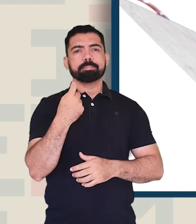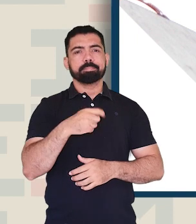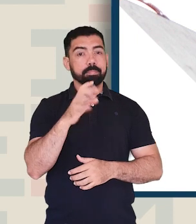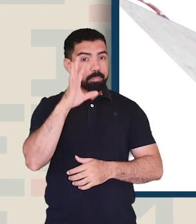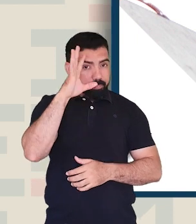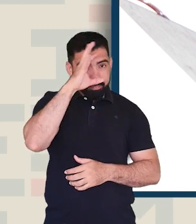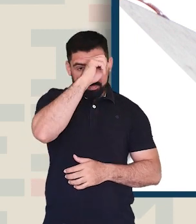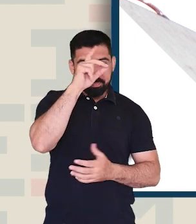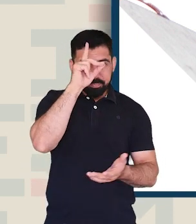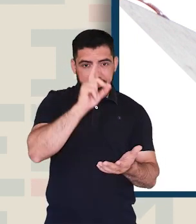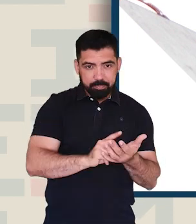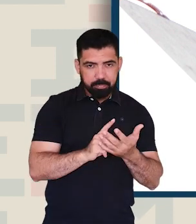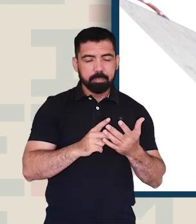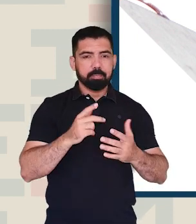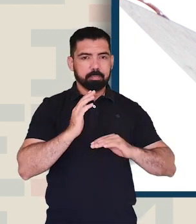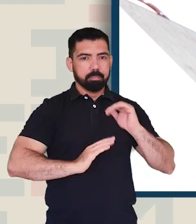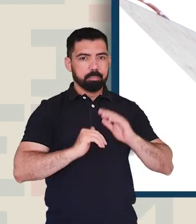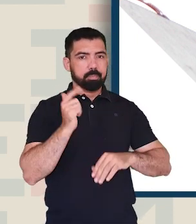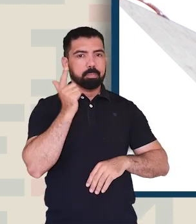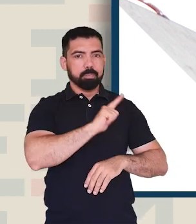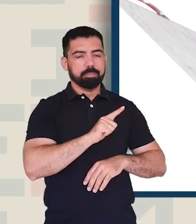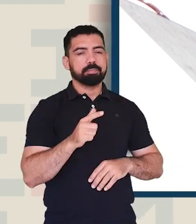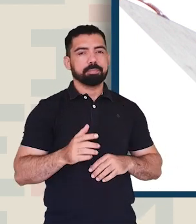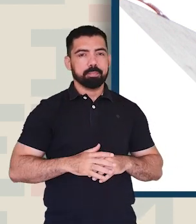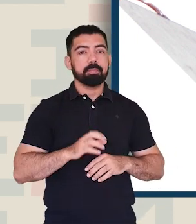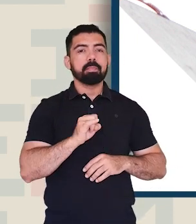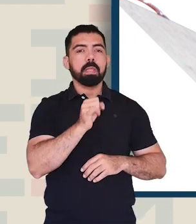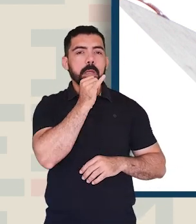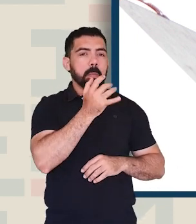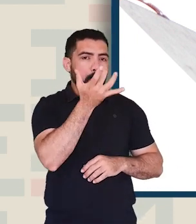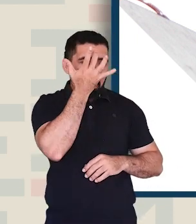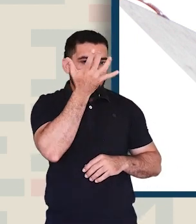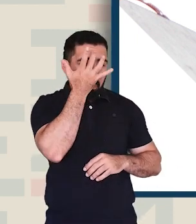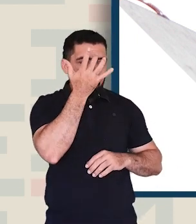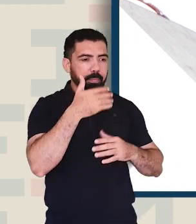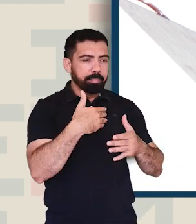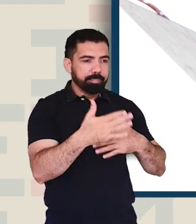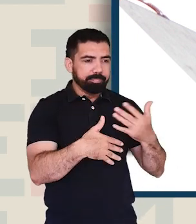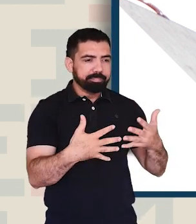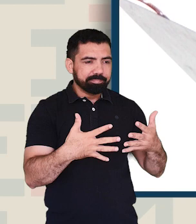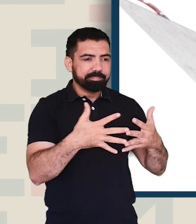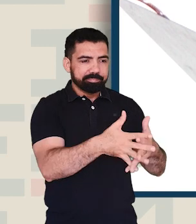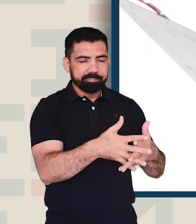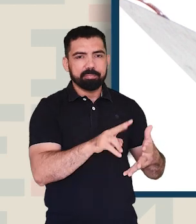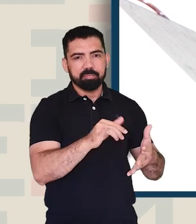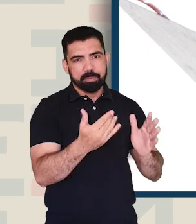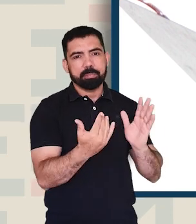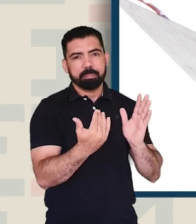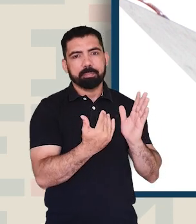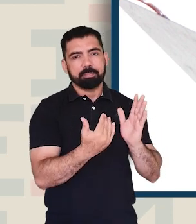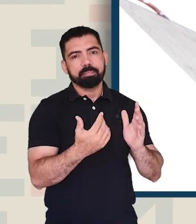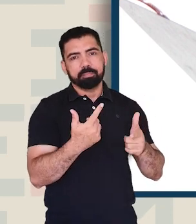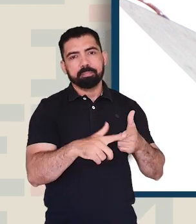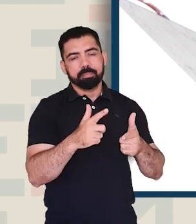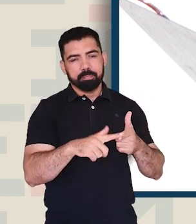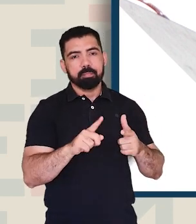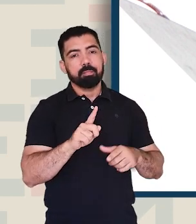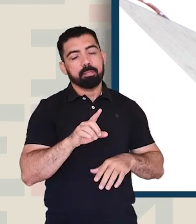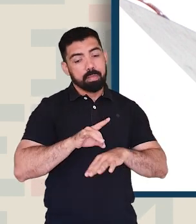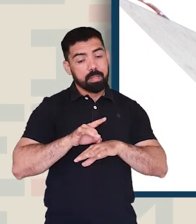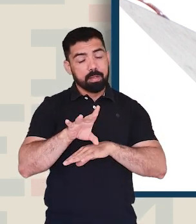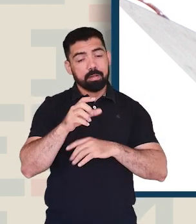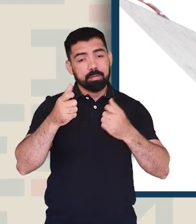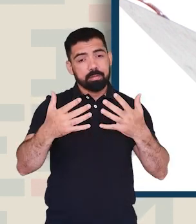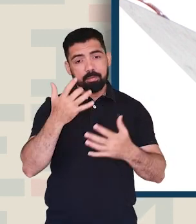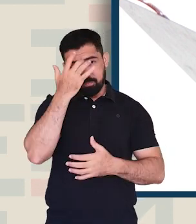músico profissional, né? Porque o decoreba vai chegar uma hora que vai enganchar. Então você realmente precisa assimilar. Então, claro que a gente dá umas dicas